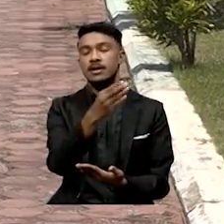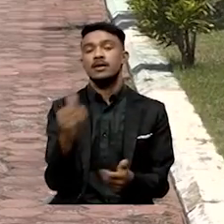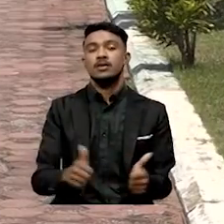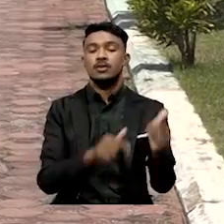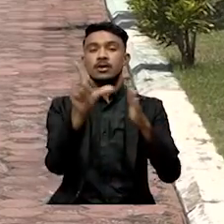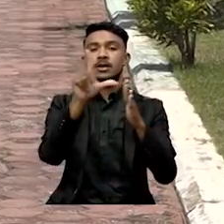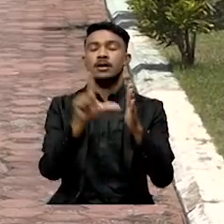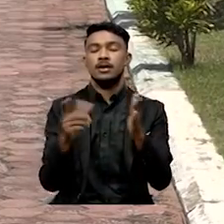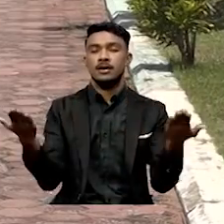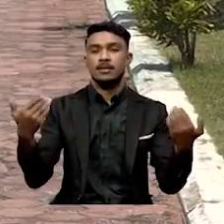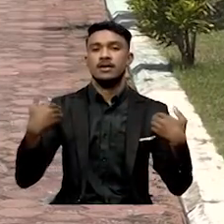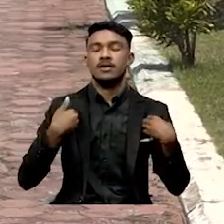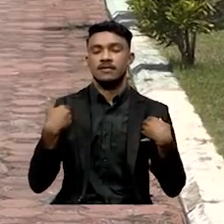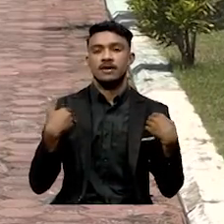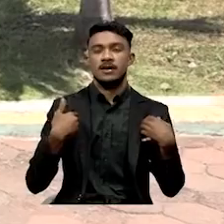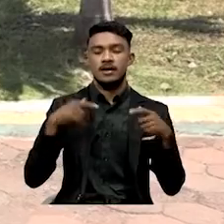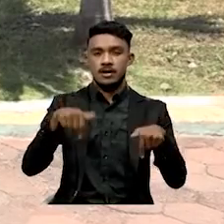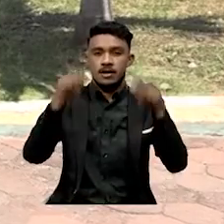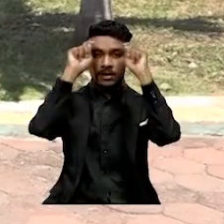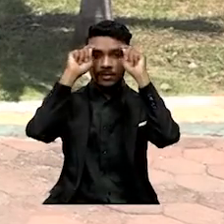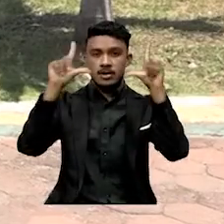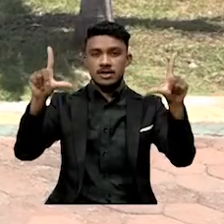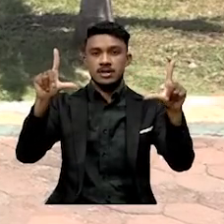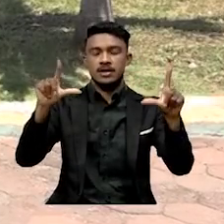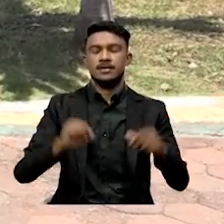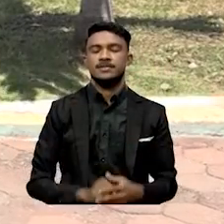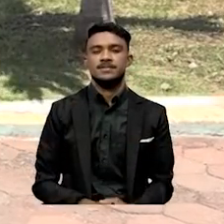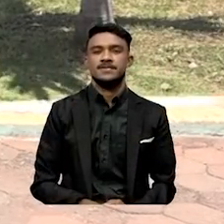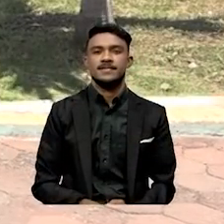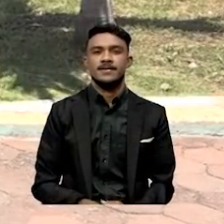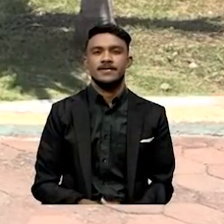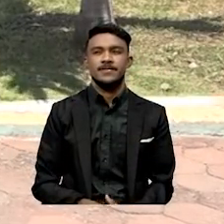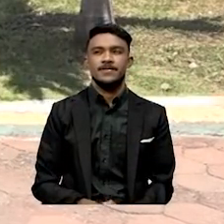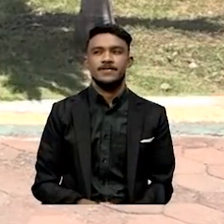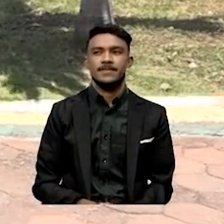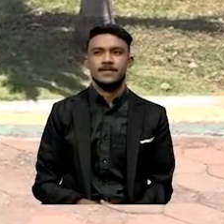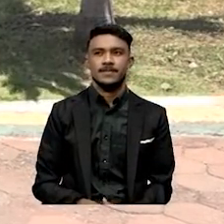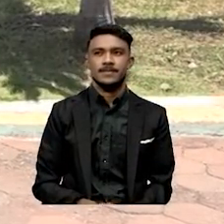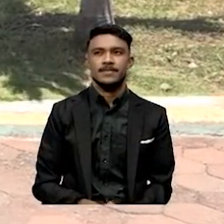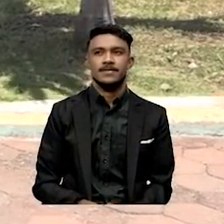nebe vigora iha Timor Leste. Equipa cobertura GMN.